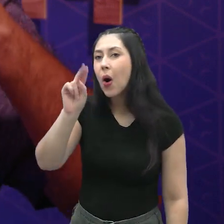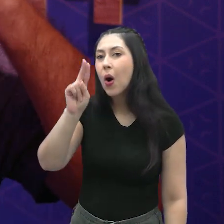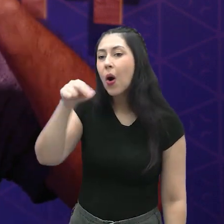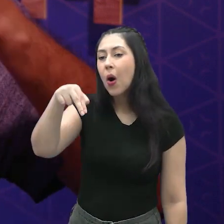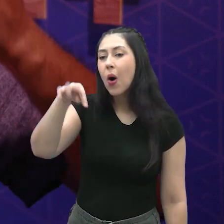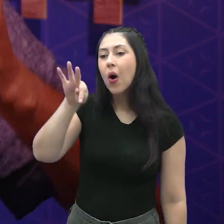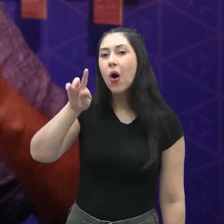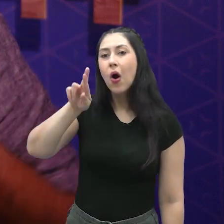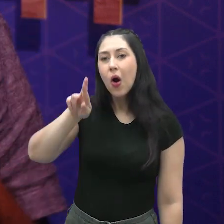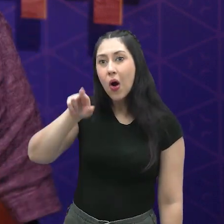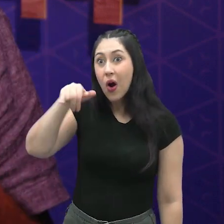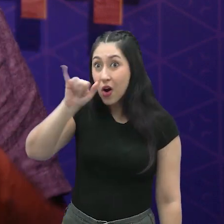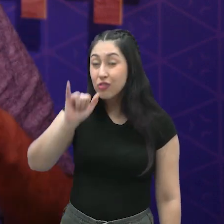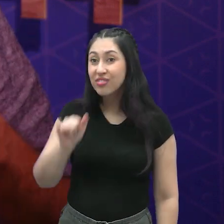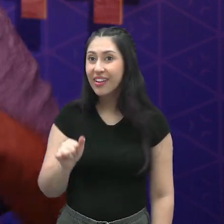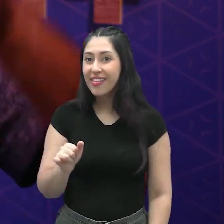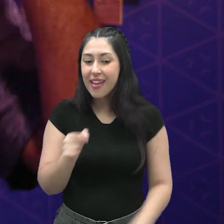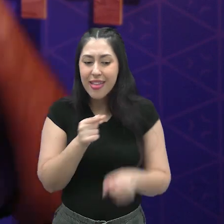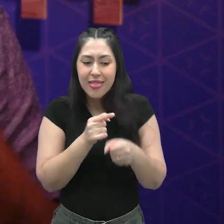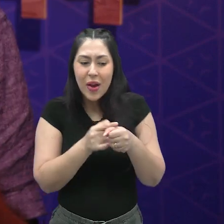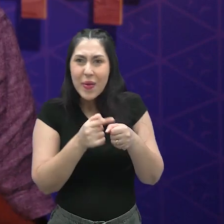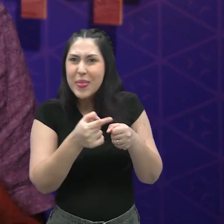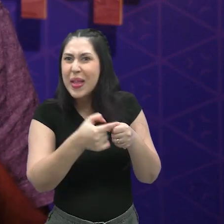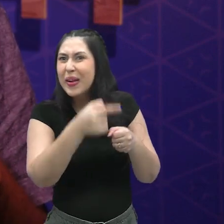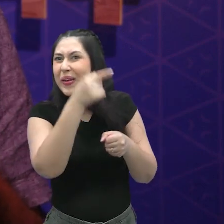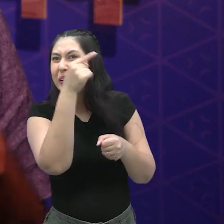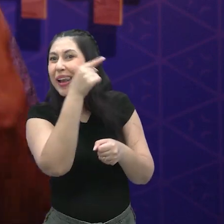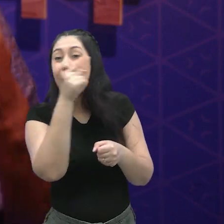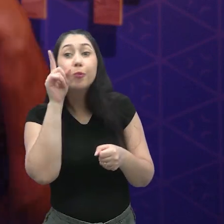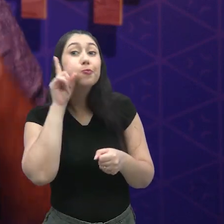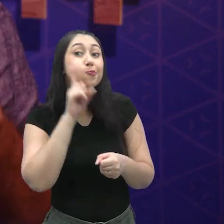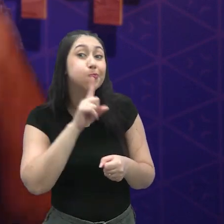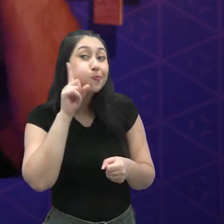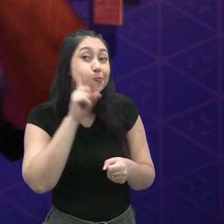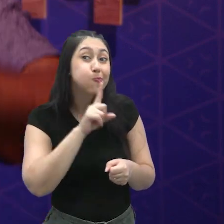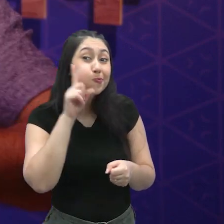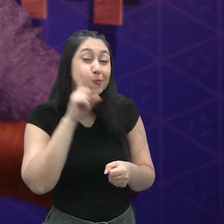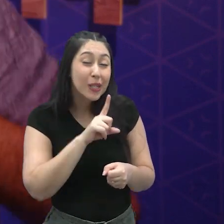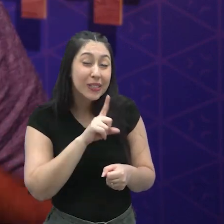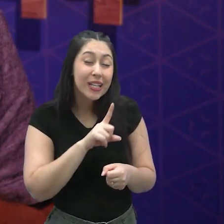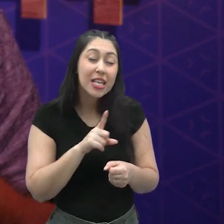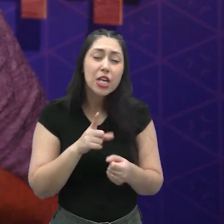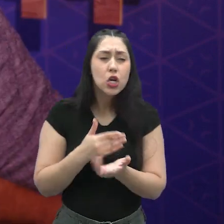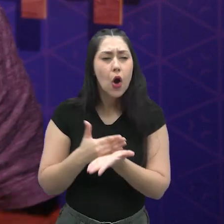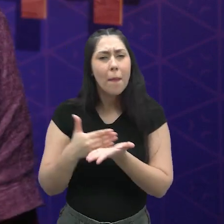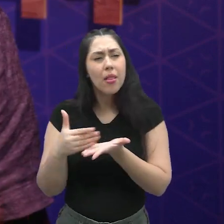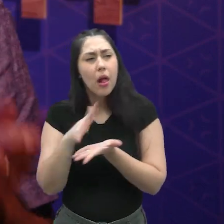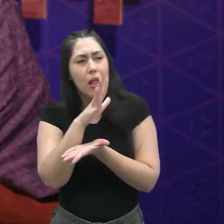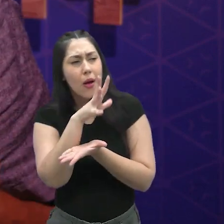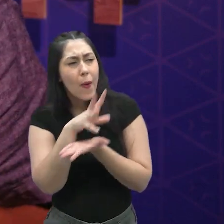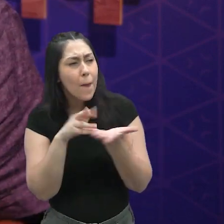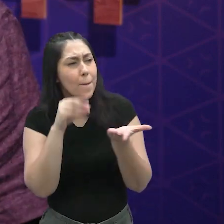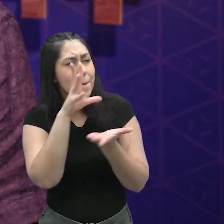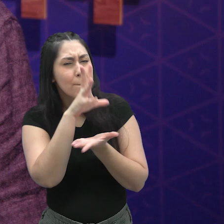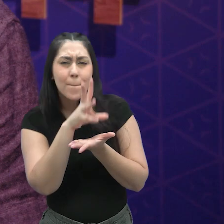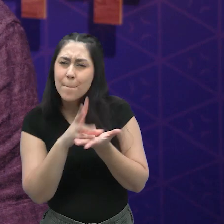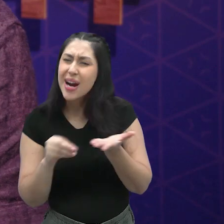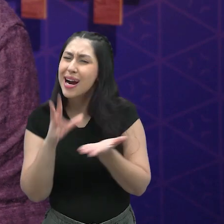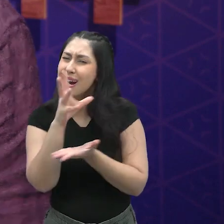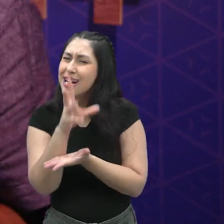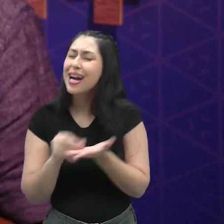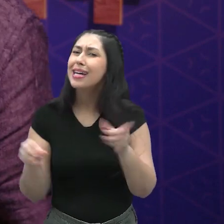country, né? Country. Que é a música do Sim. interior, Aham. do povo do interior dos Estados Unidos, e começaram